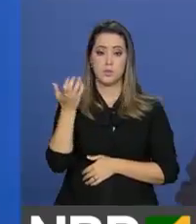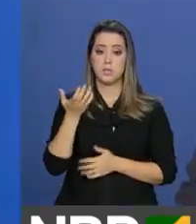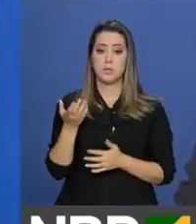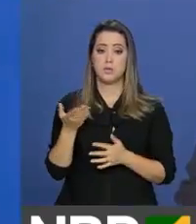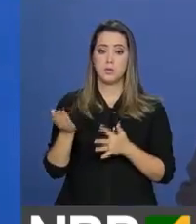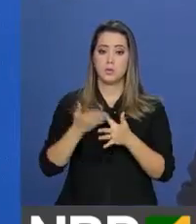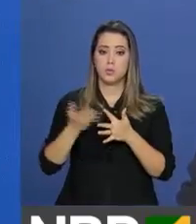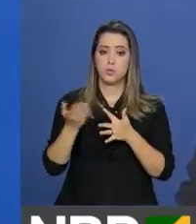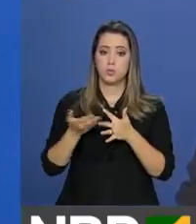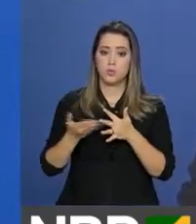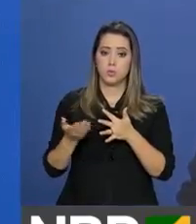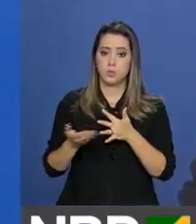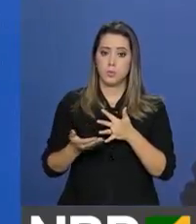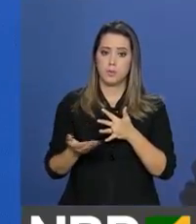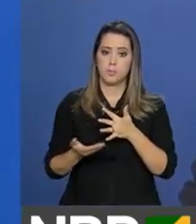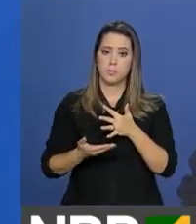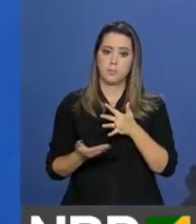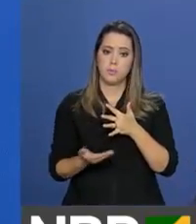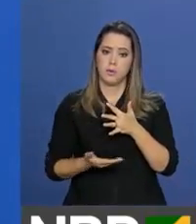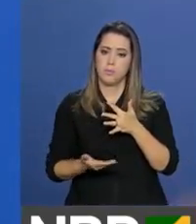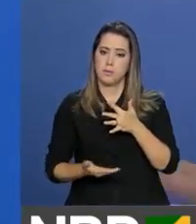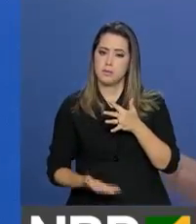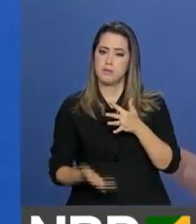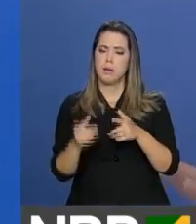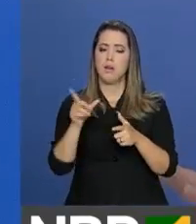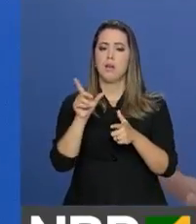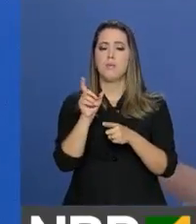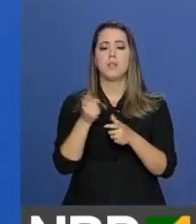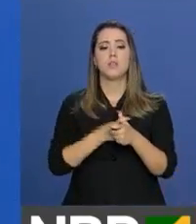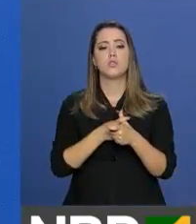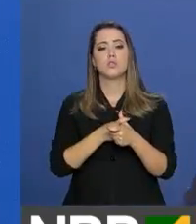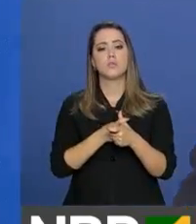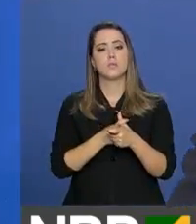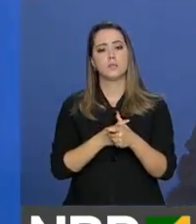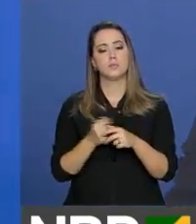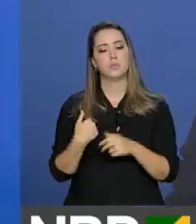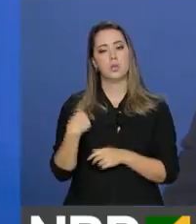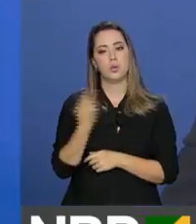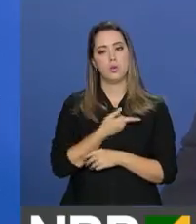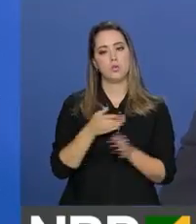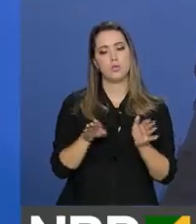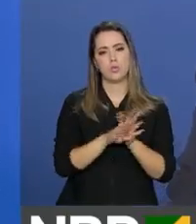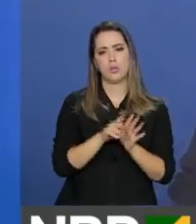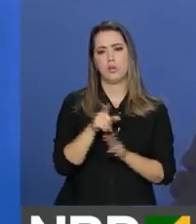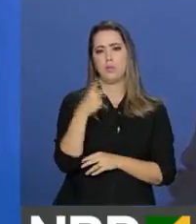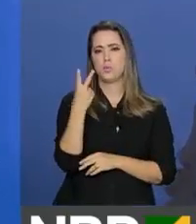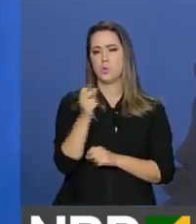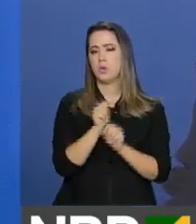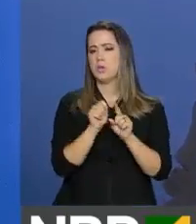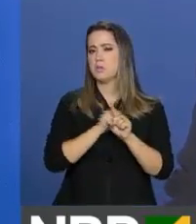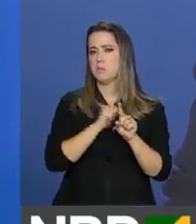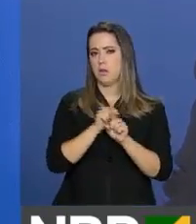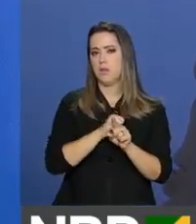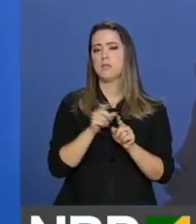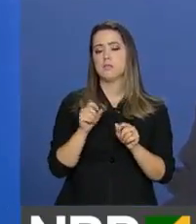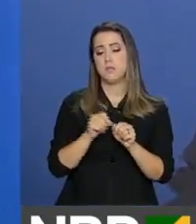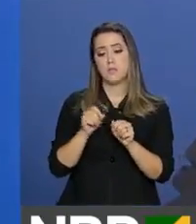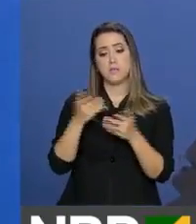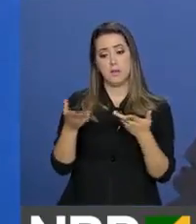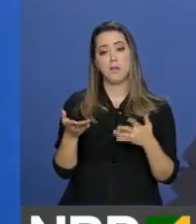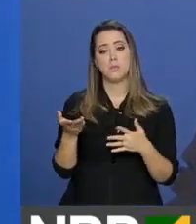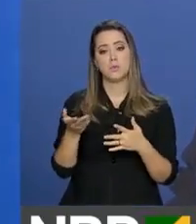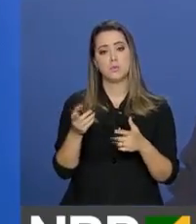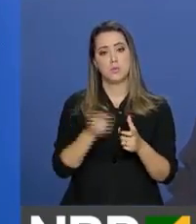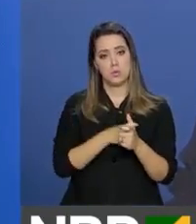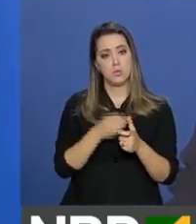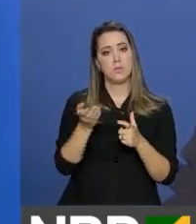repactuação. E nós chegamos aqui, 2, 3 meses depois, reunimos os governadores, não é? E fizemos uma repactuação da dívida dos estados, o que